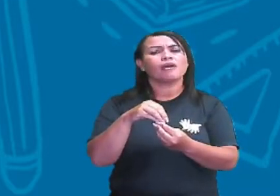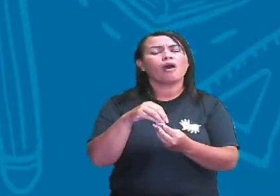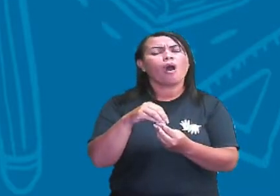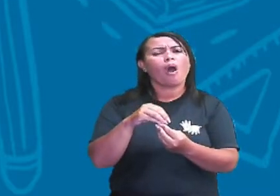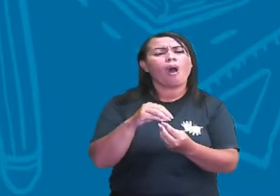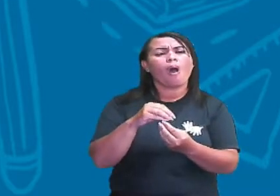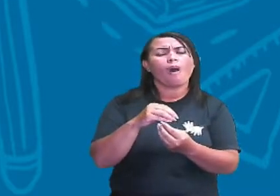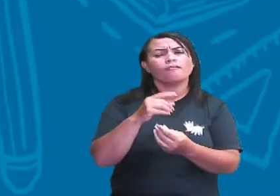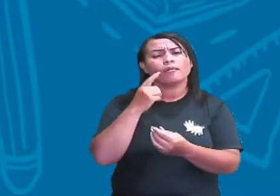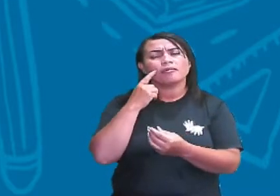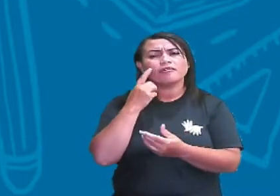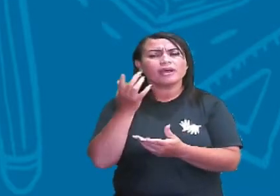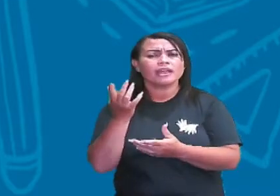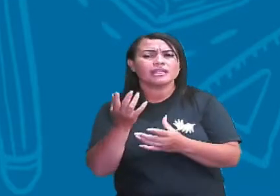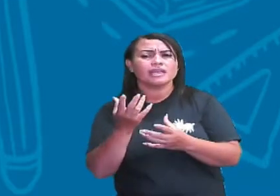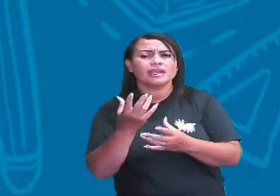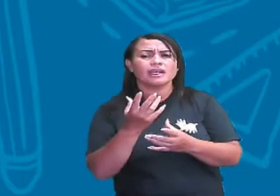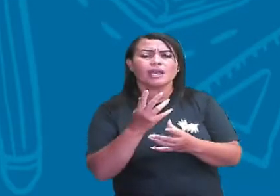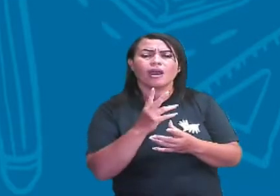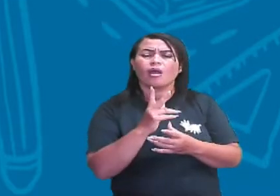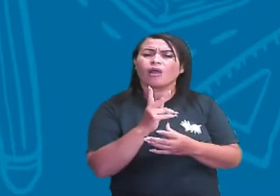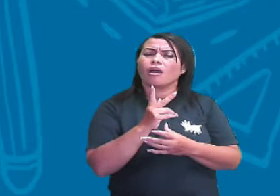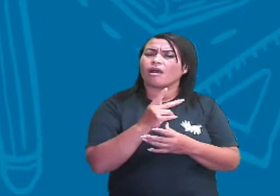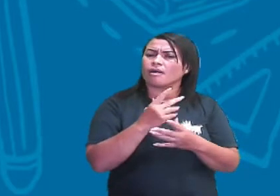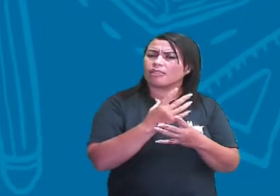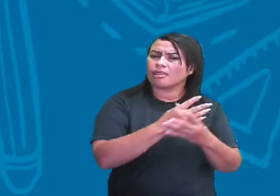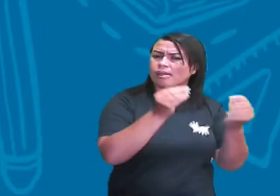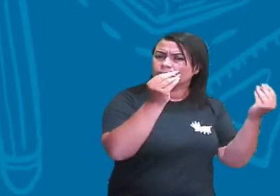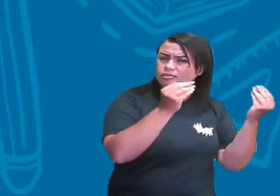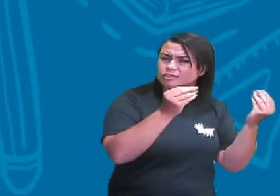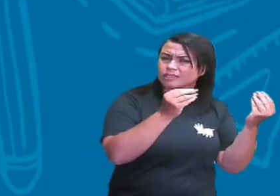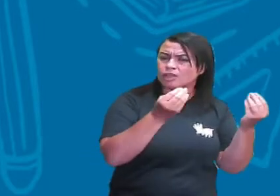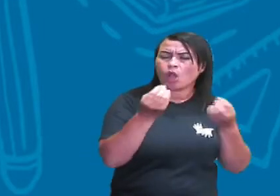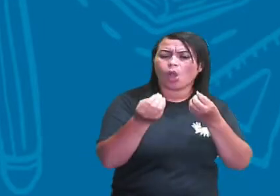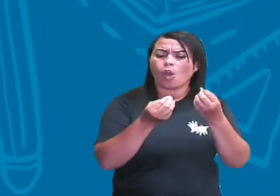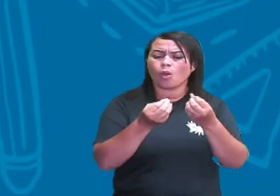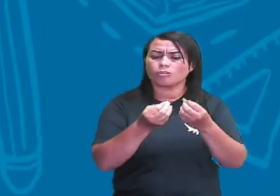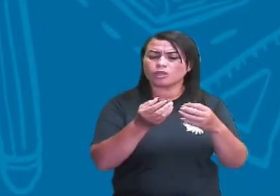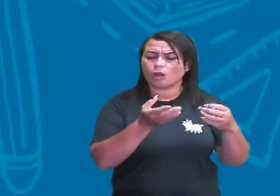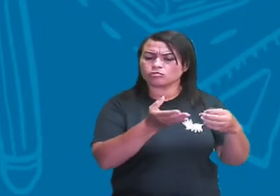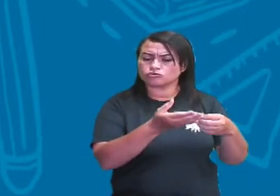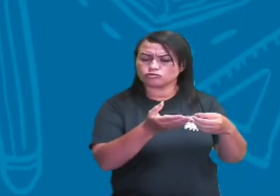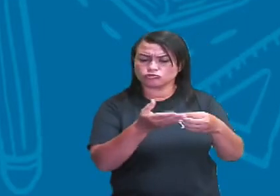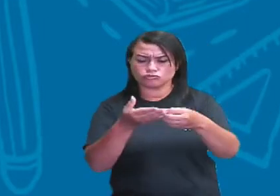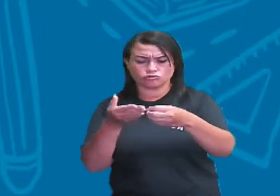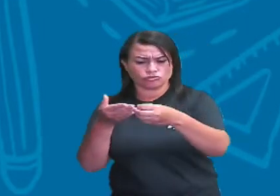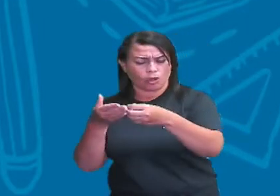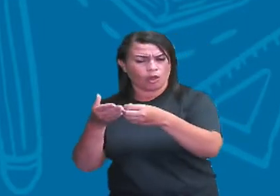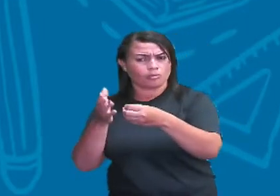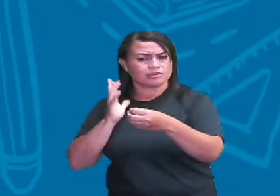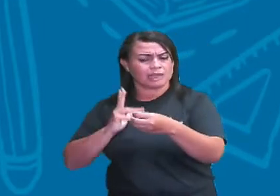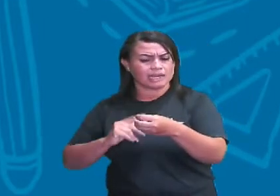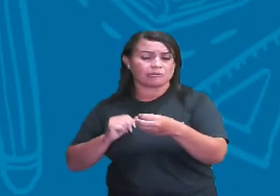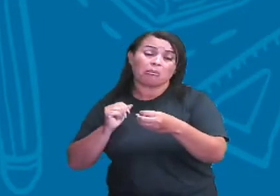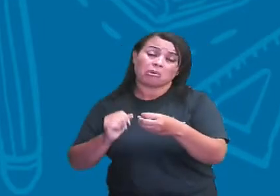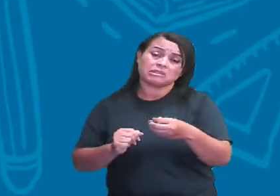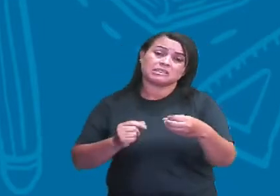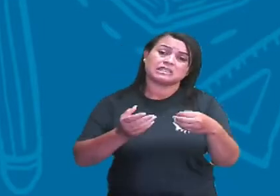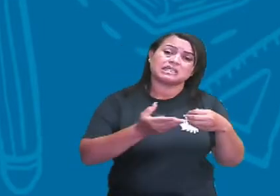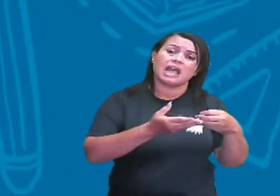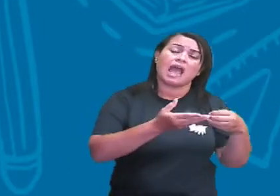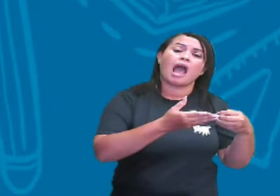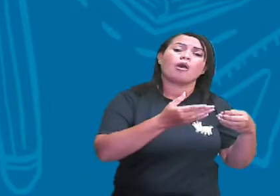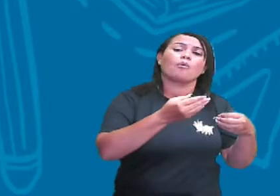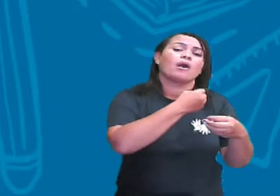pode dizer, esse copo é somente de água? É de água pura? Não, esses copos podem conter água e álcool, água